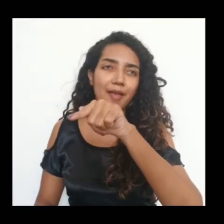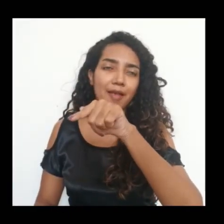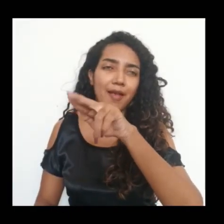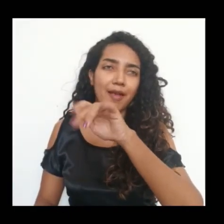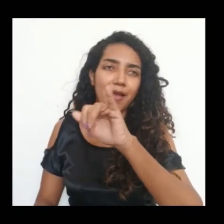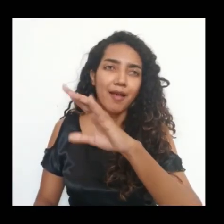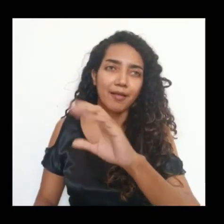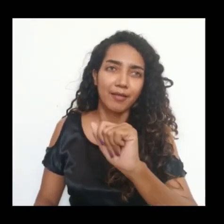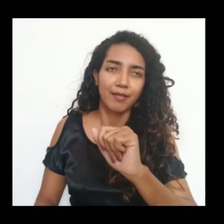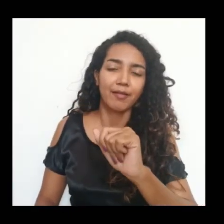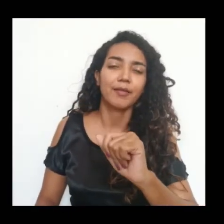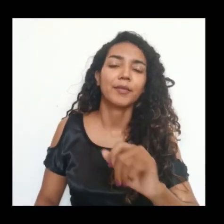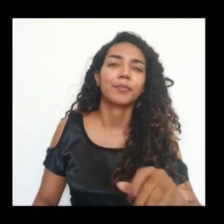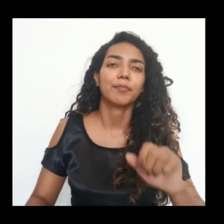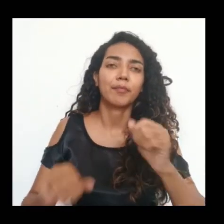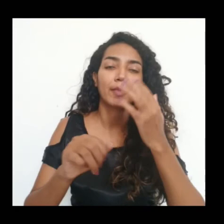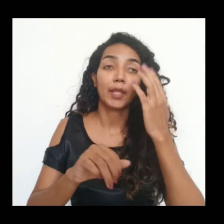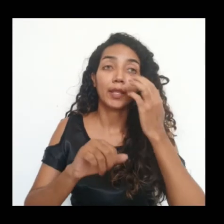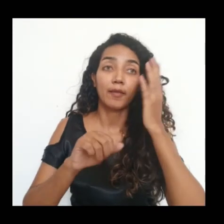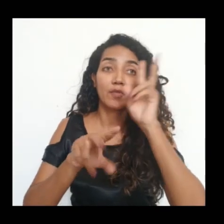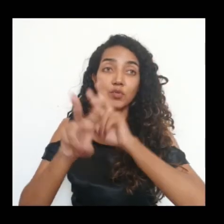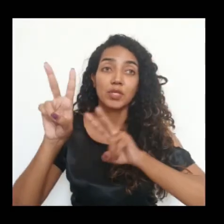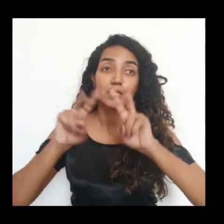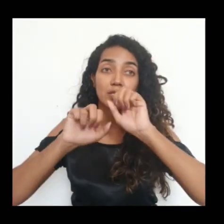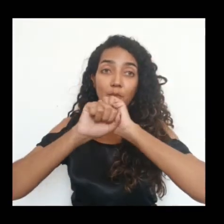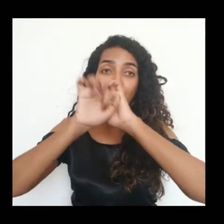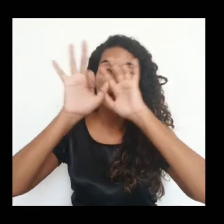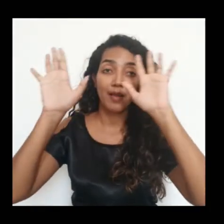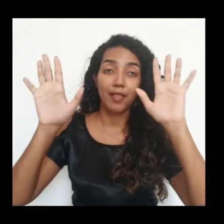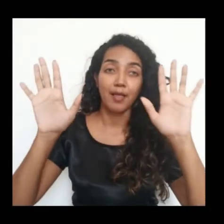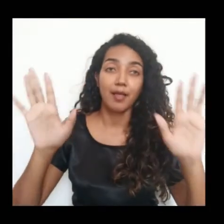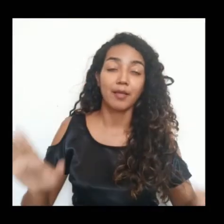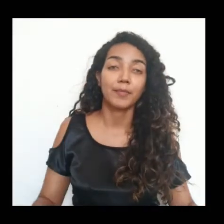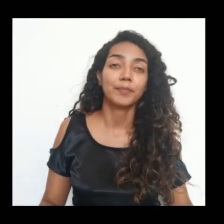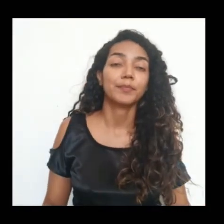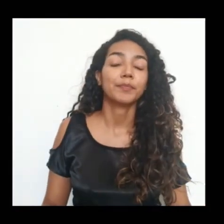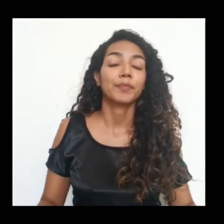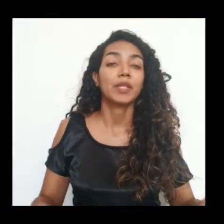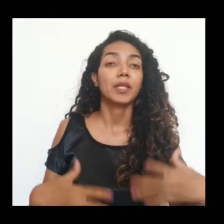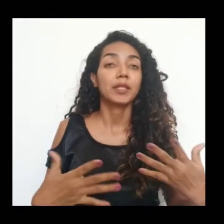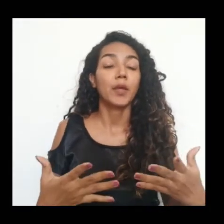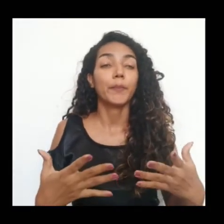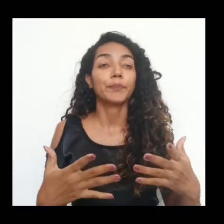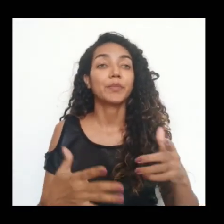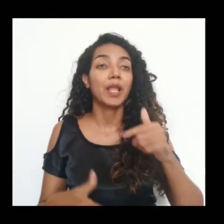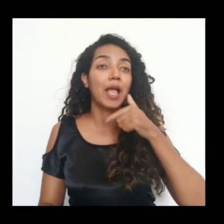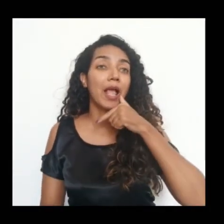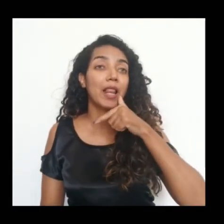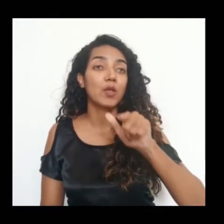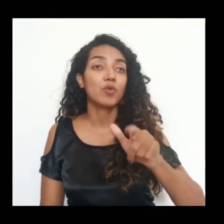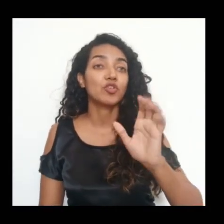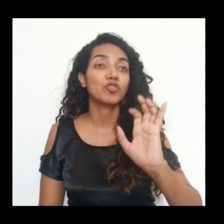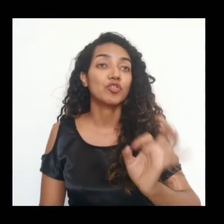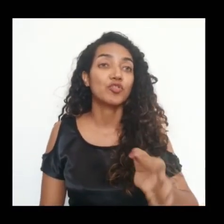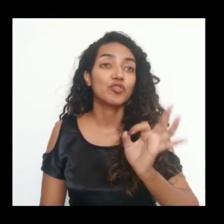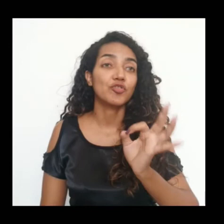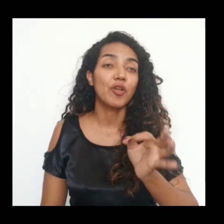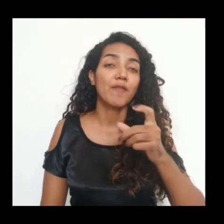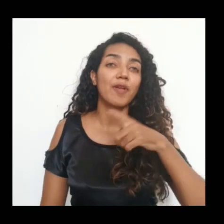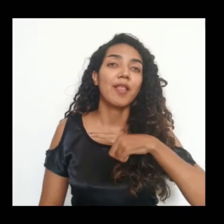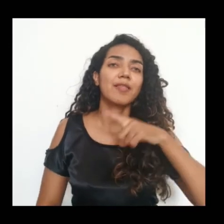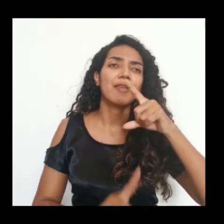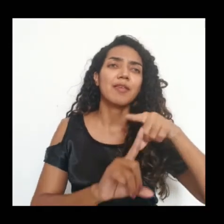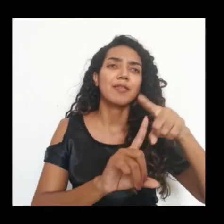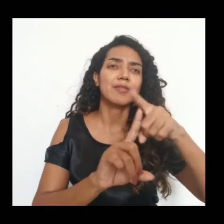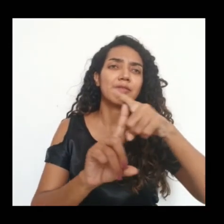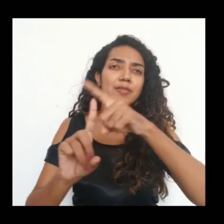bom? Bom, por fim, a linguagem Java ela possui diversos tipos pré-definidos. Aqui a gente